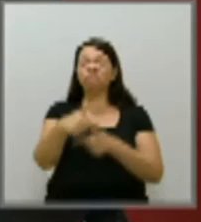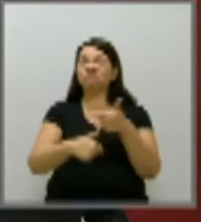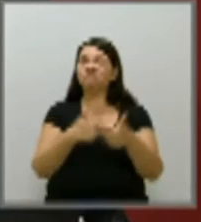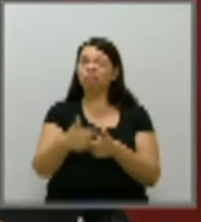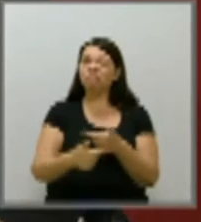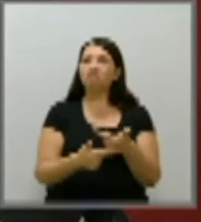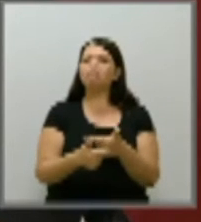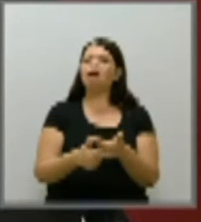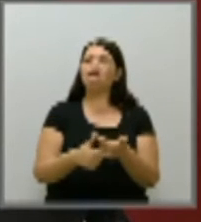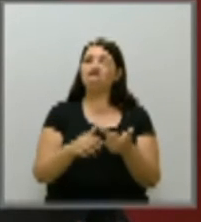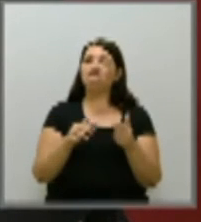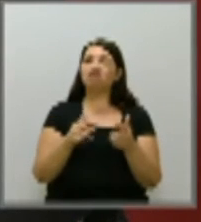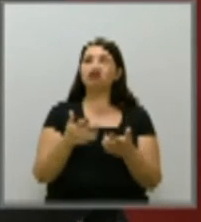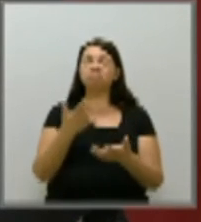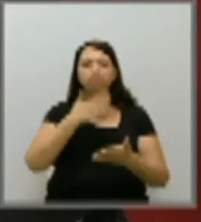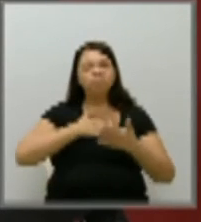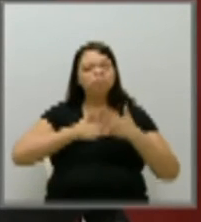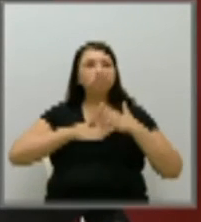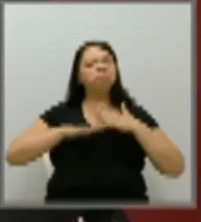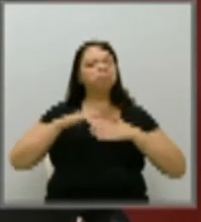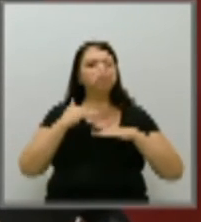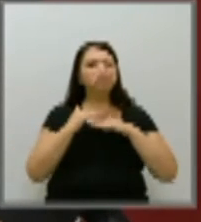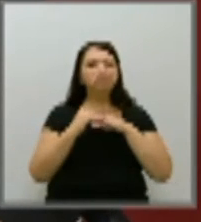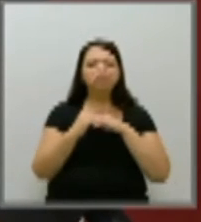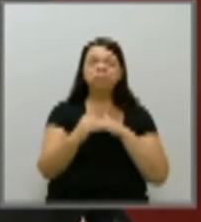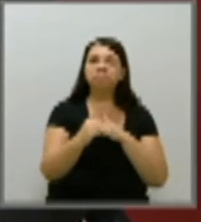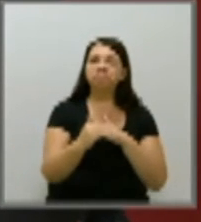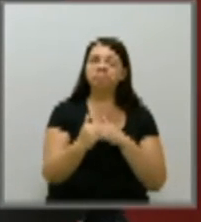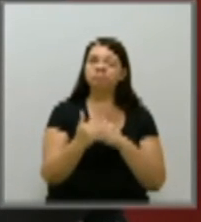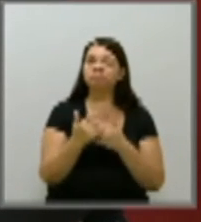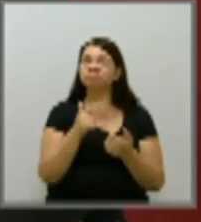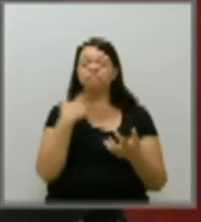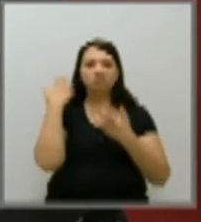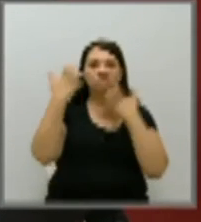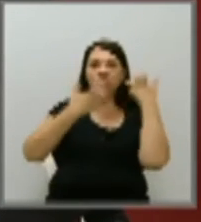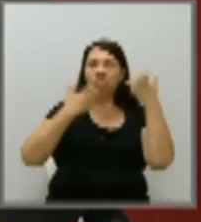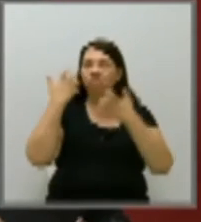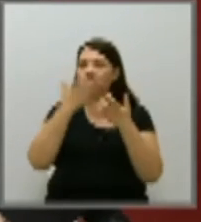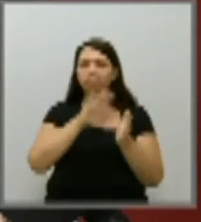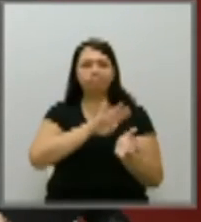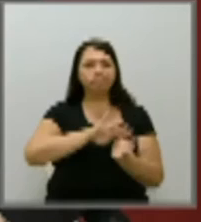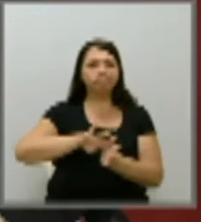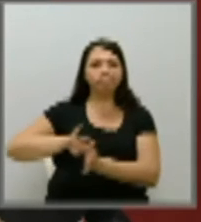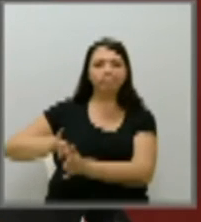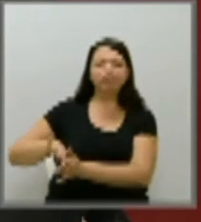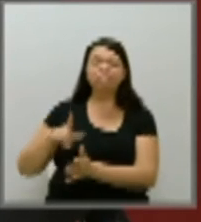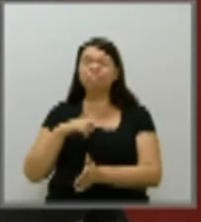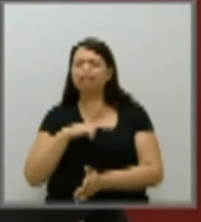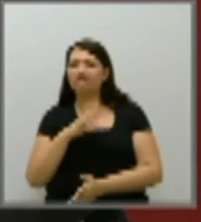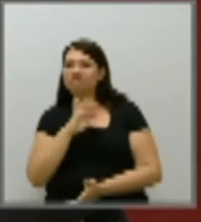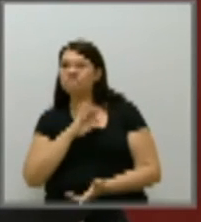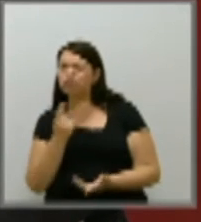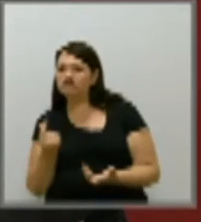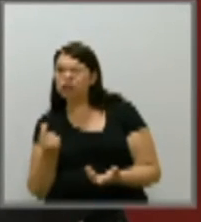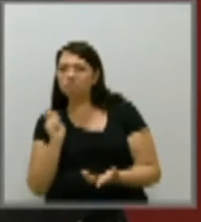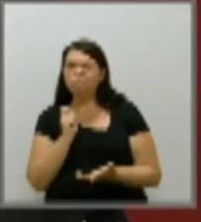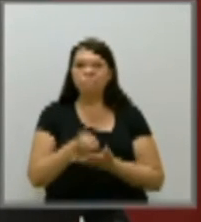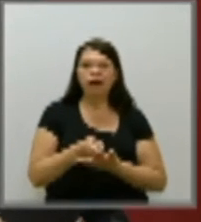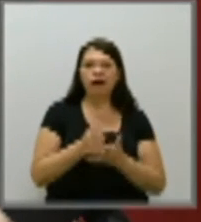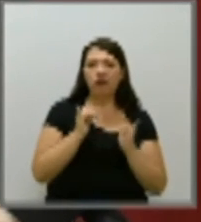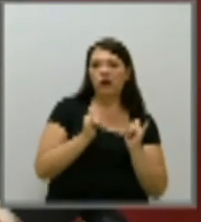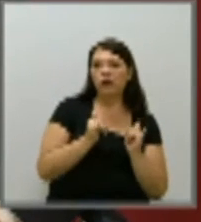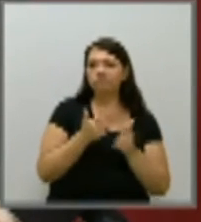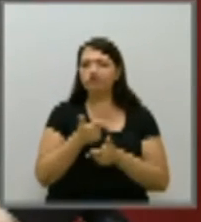sua função com tranquilidade, sem se preocupar se vai ter dinheiro ou não para pagar a passagem.